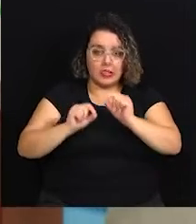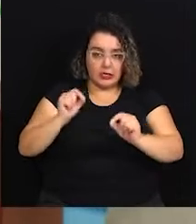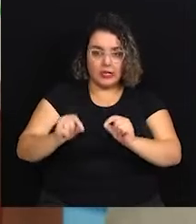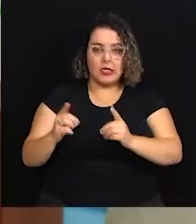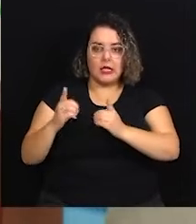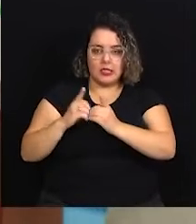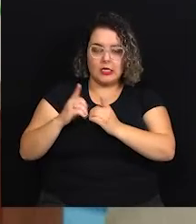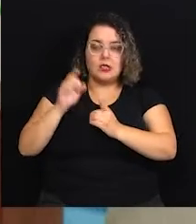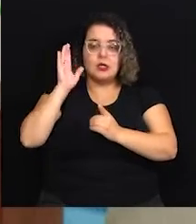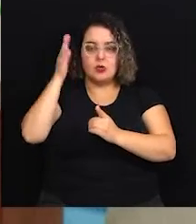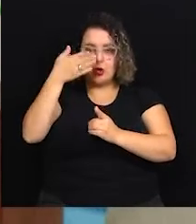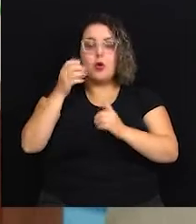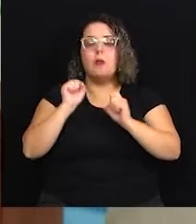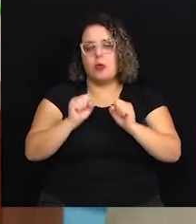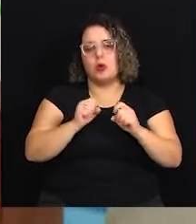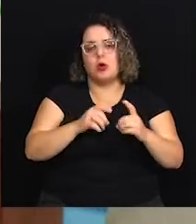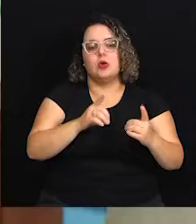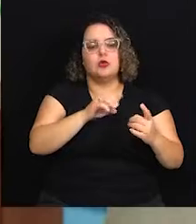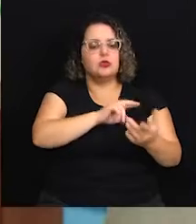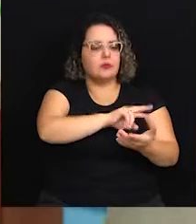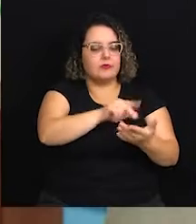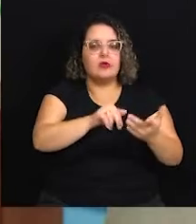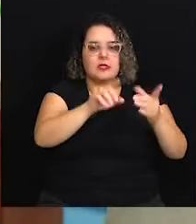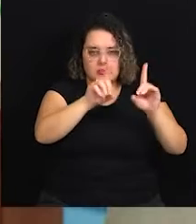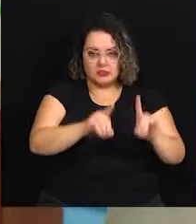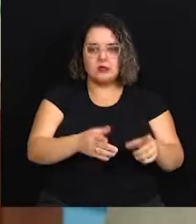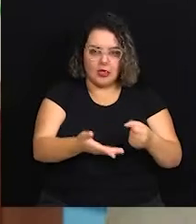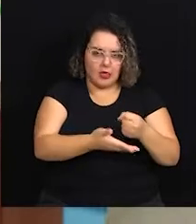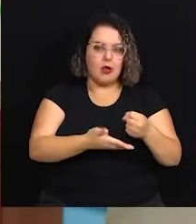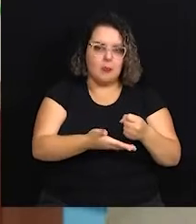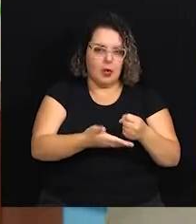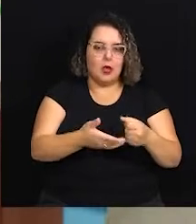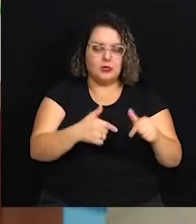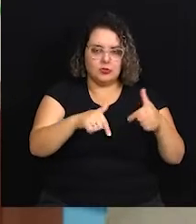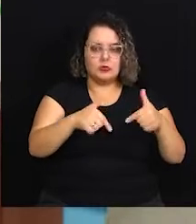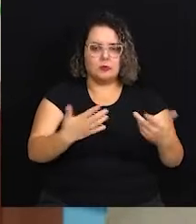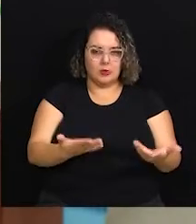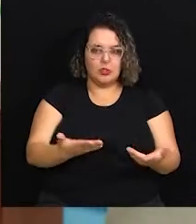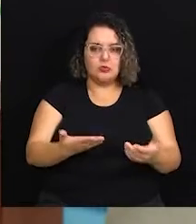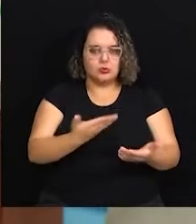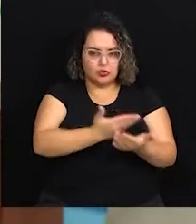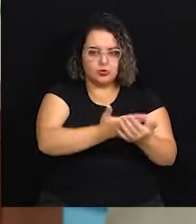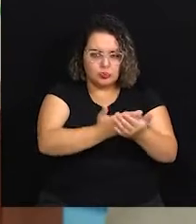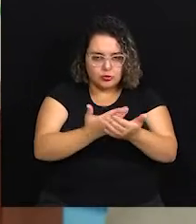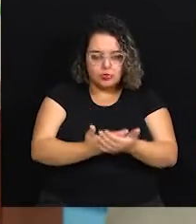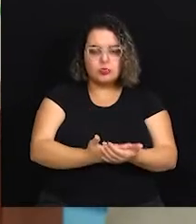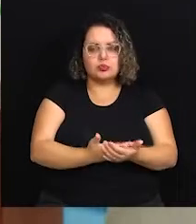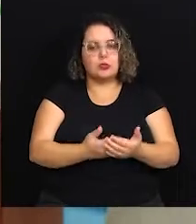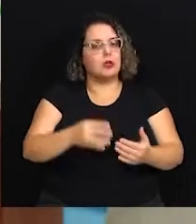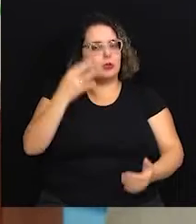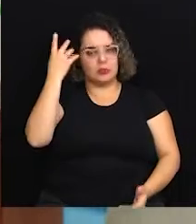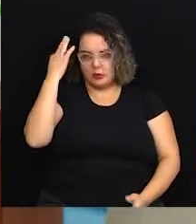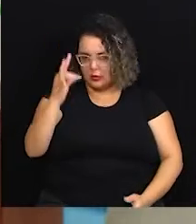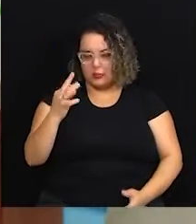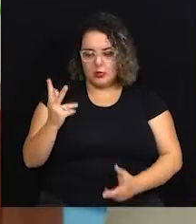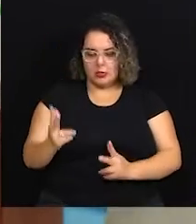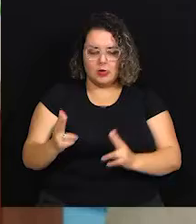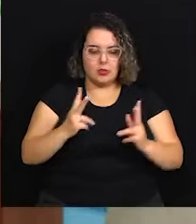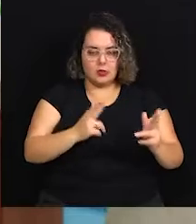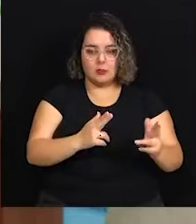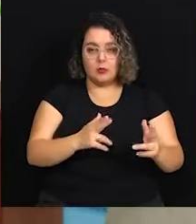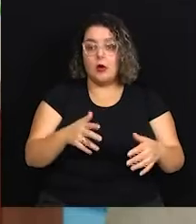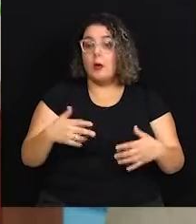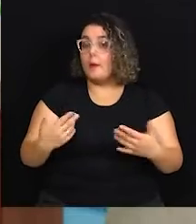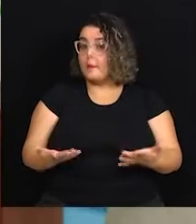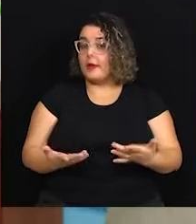pode atender o múltiplo sensorial. Na realidade, a base do trabalho, a base do estudo, base teórica é a mesma,